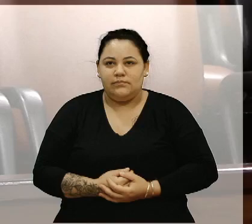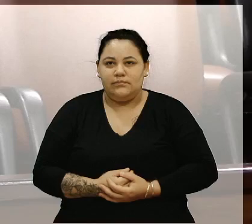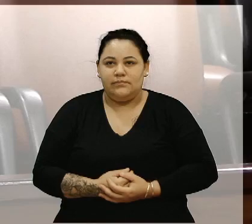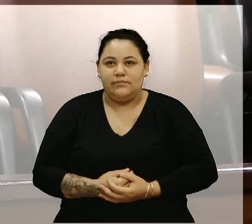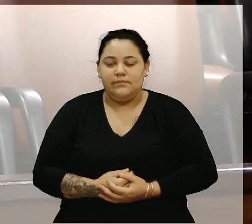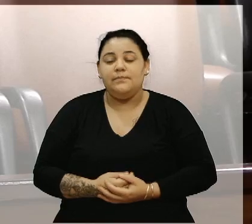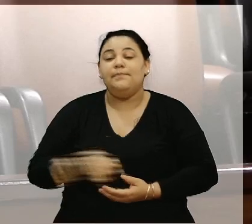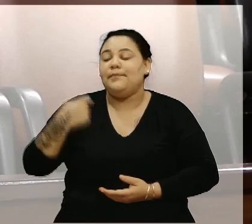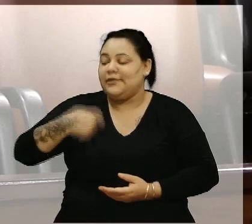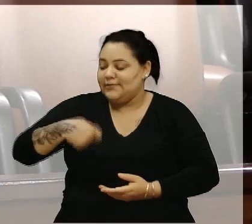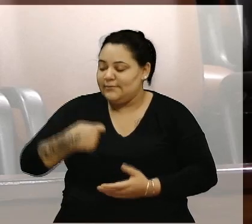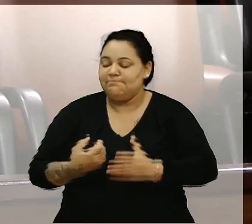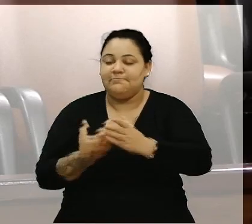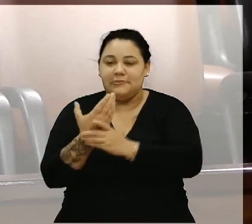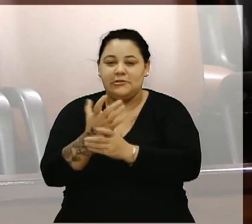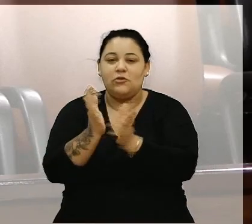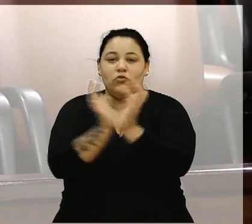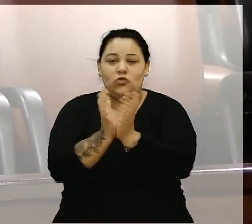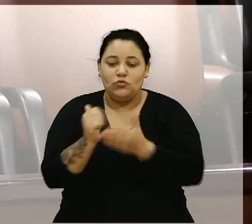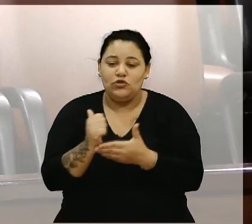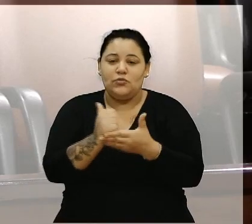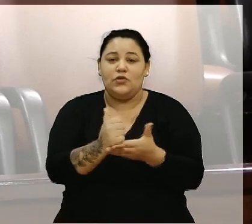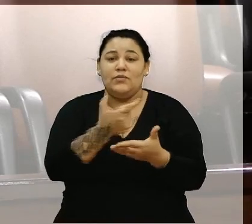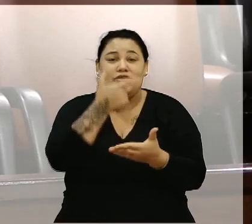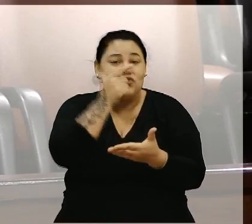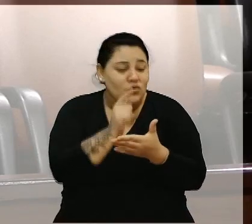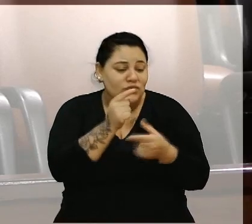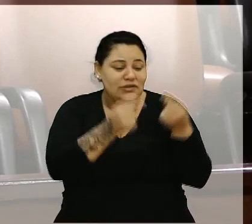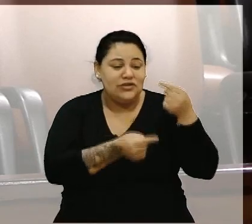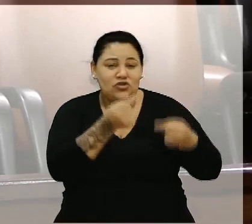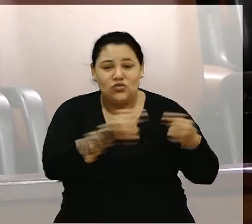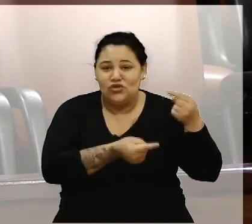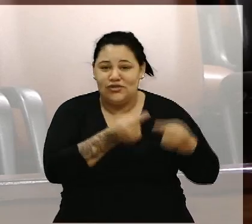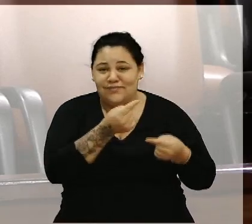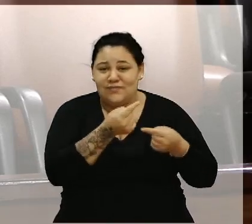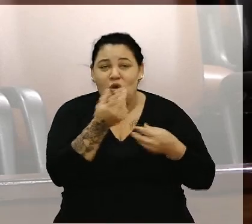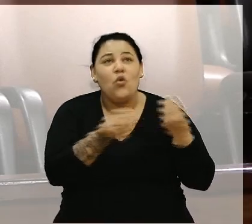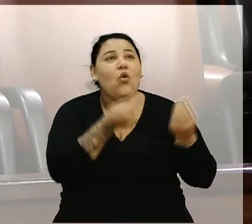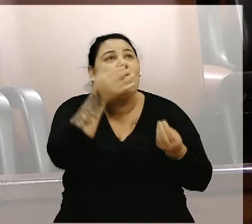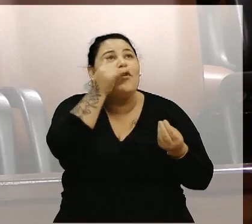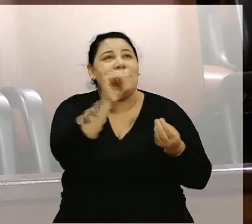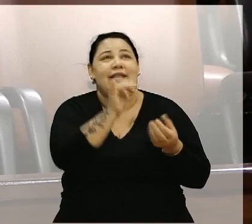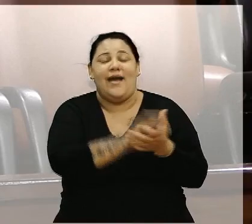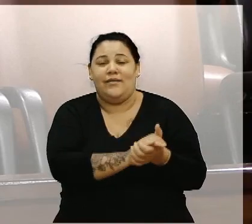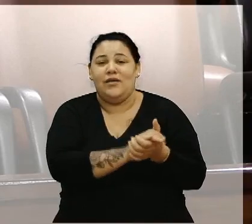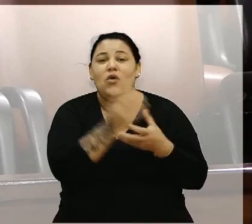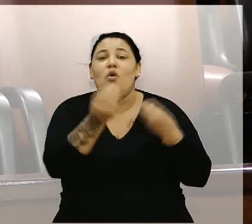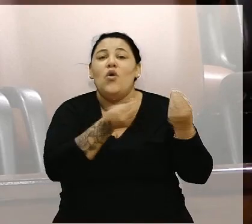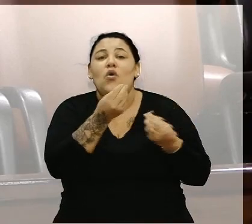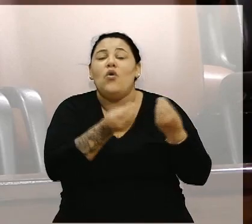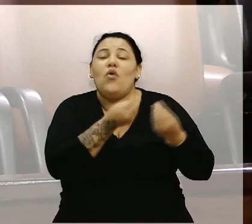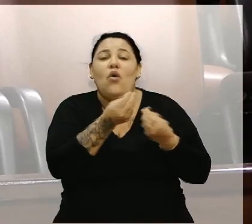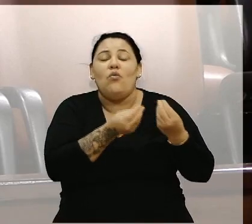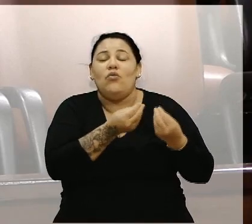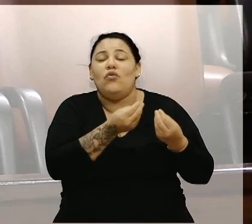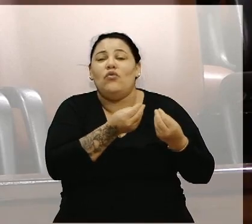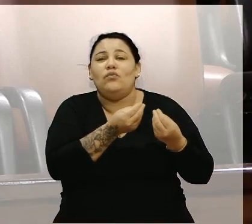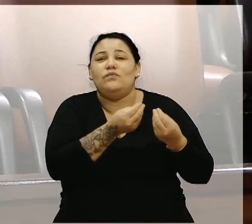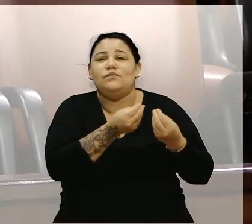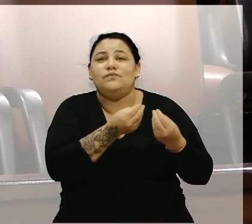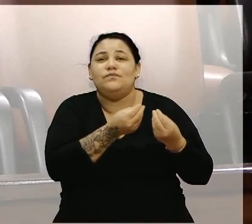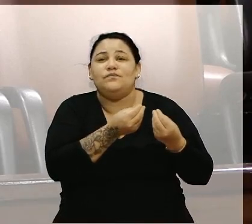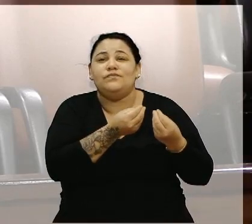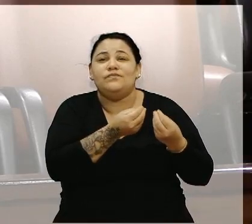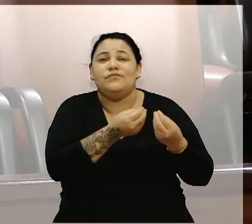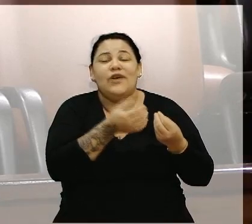essa frente para que nós possamos discutir a prevenção, como prevenir sobre